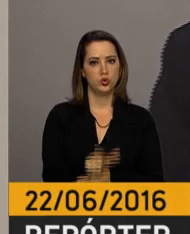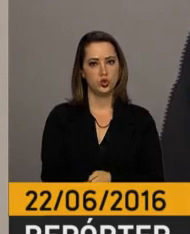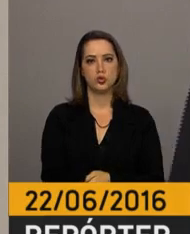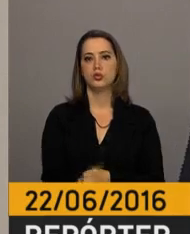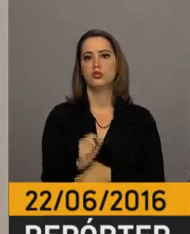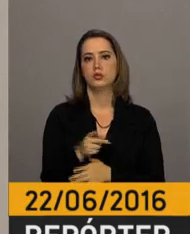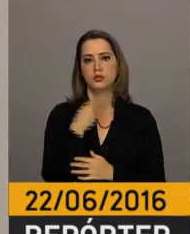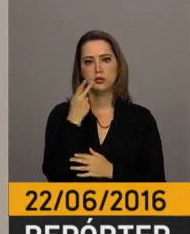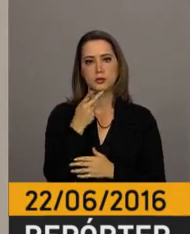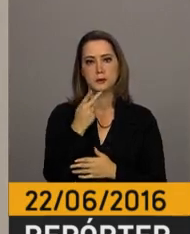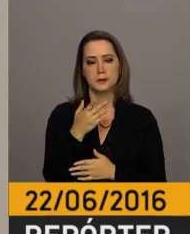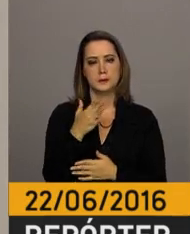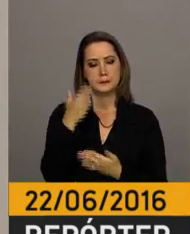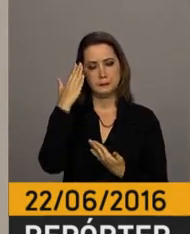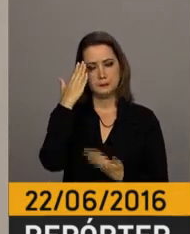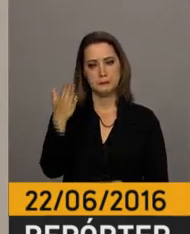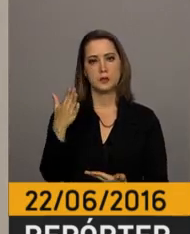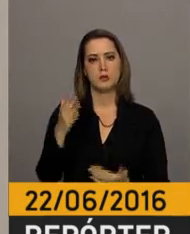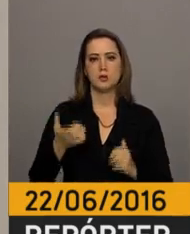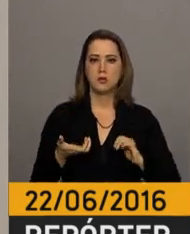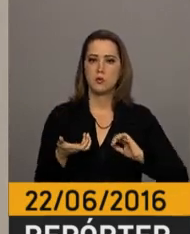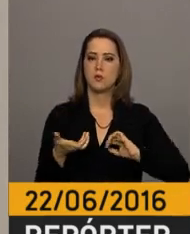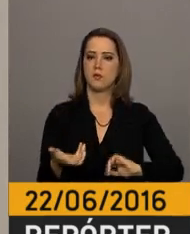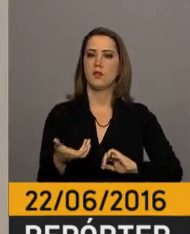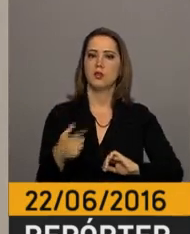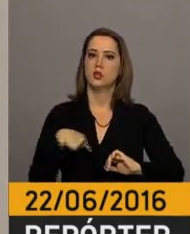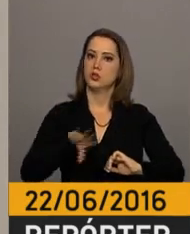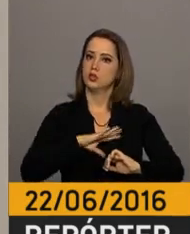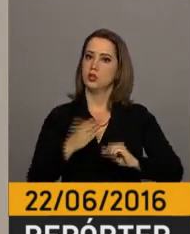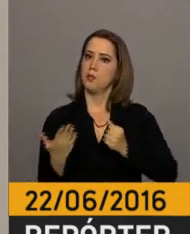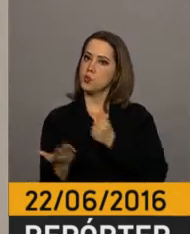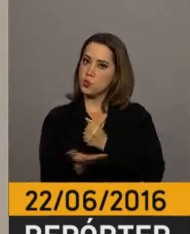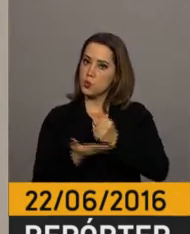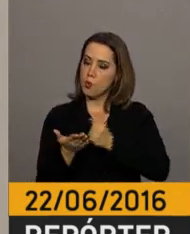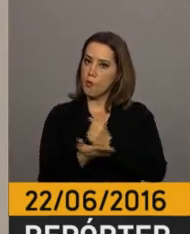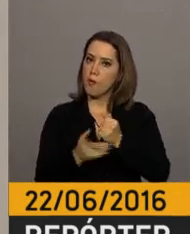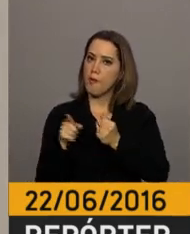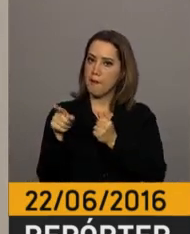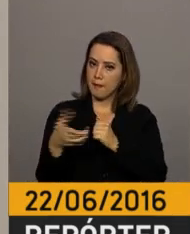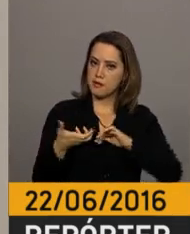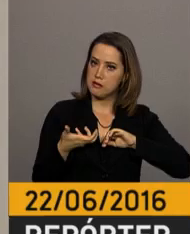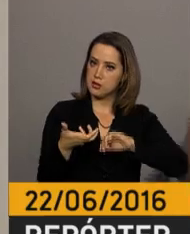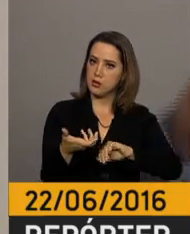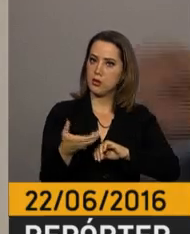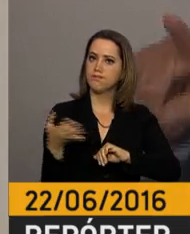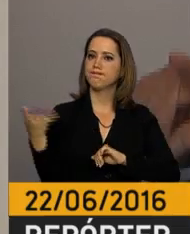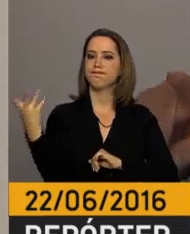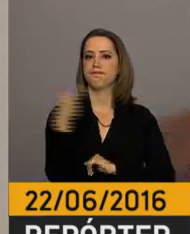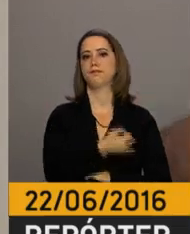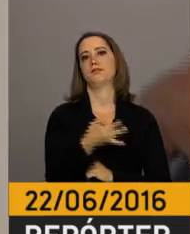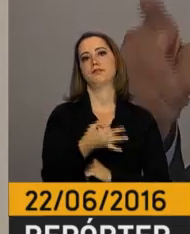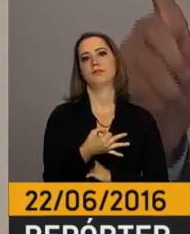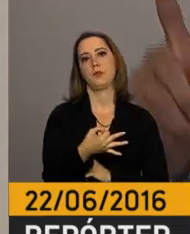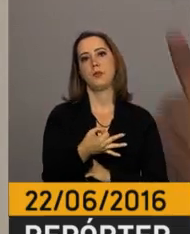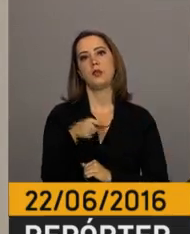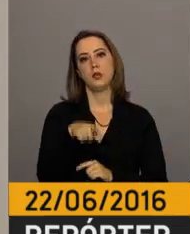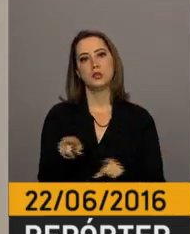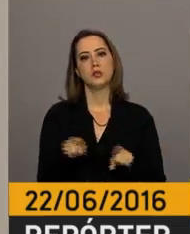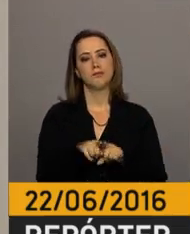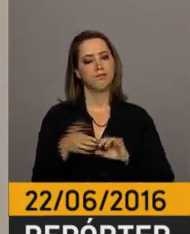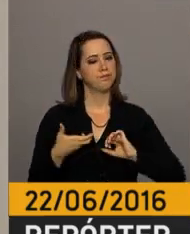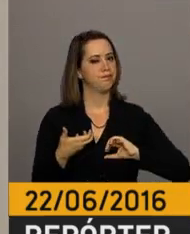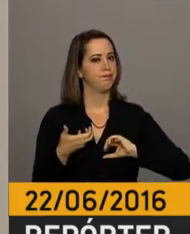homenagem ao congresso nacional porque nós temos uma base parlamentar hoje muito sólida tanto na Câmara como no